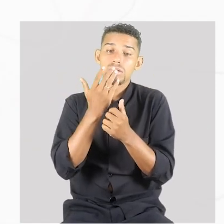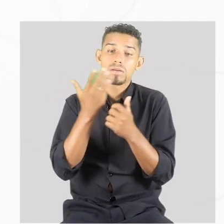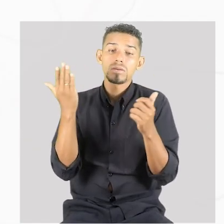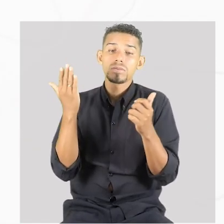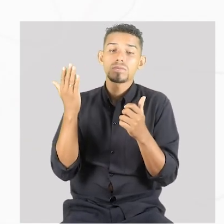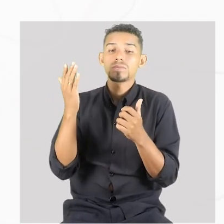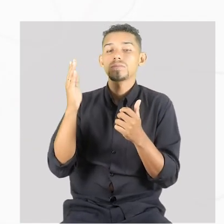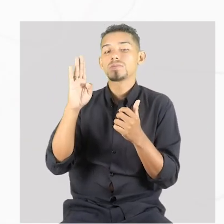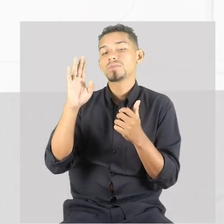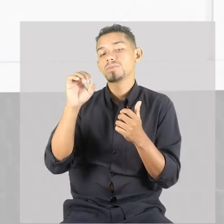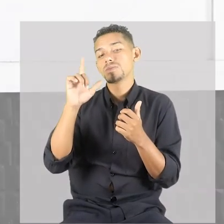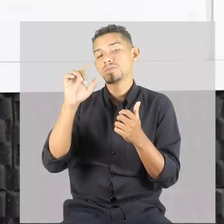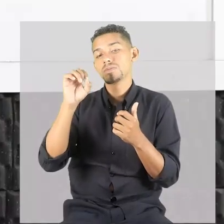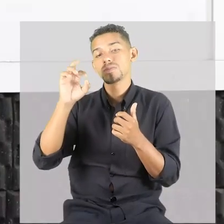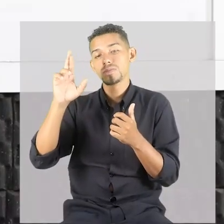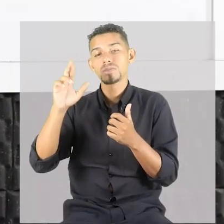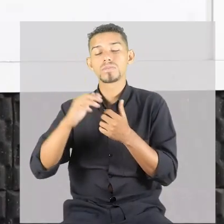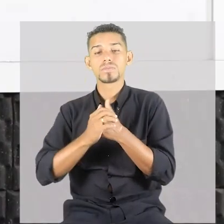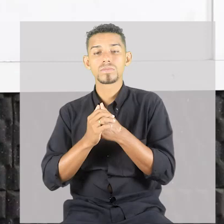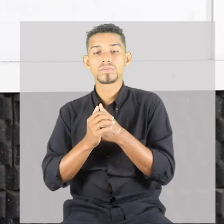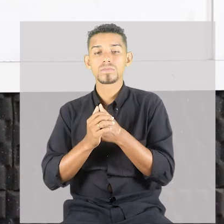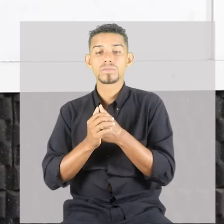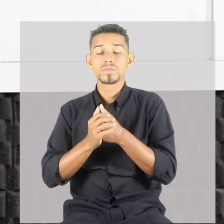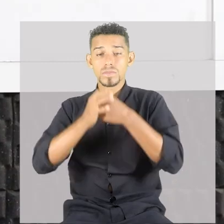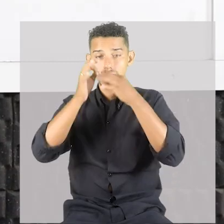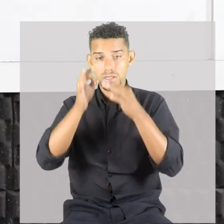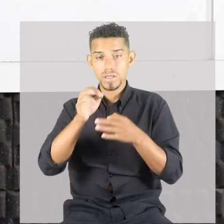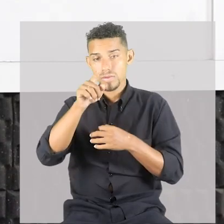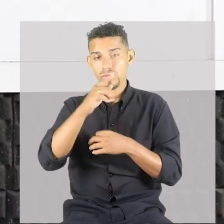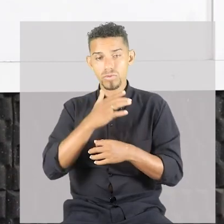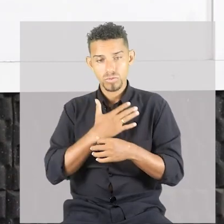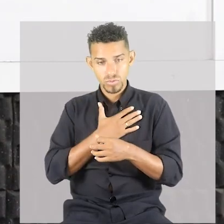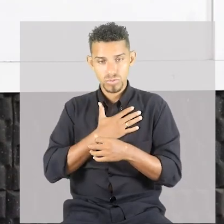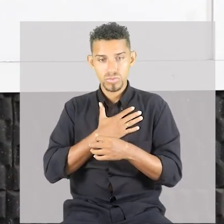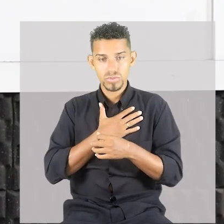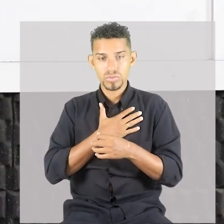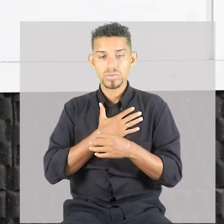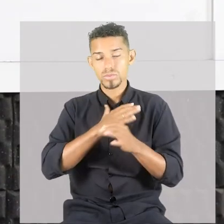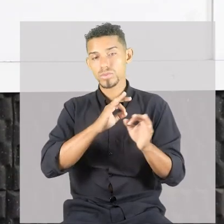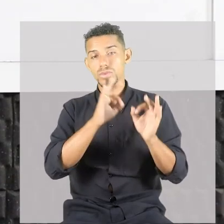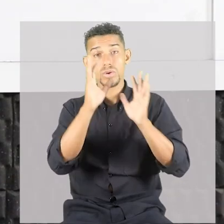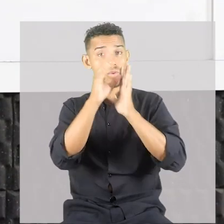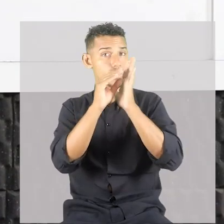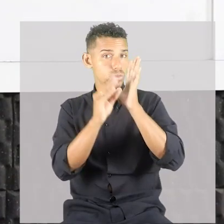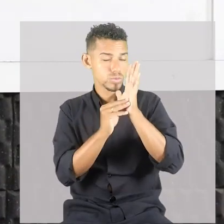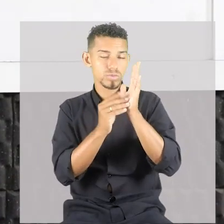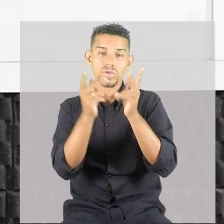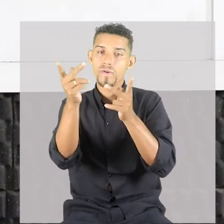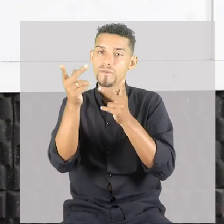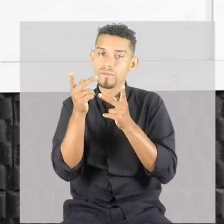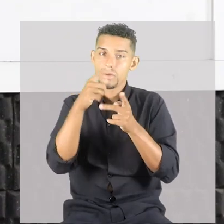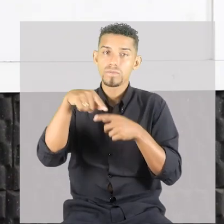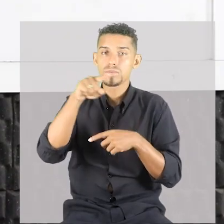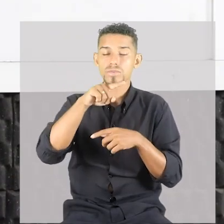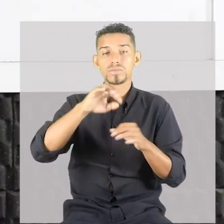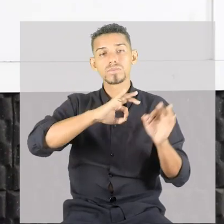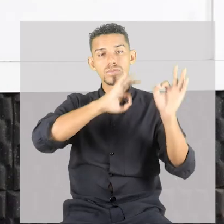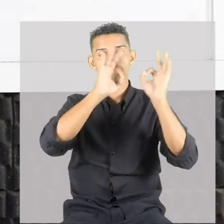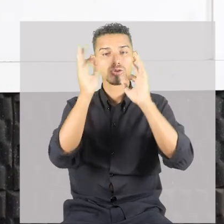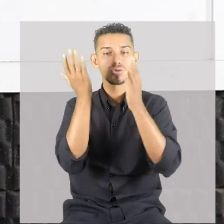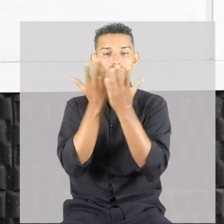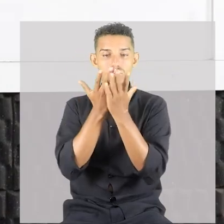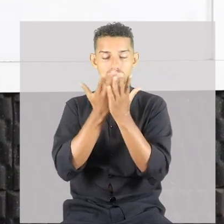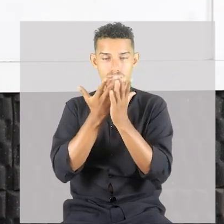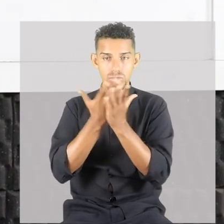seria o bolô, tá certo? Então eu tenho certeza que você gostou muito dessa questão, desse conteúdo. Convido você então para acessar o plano